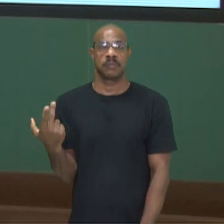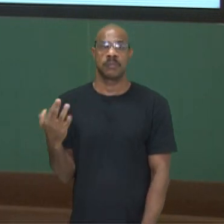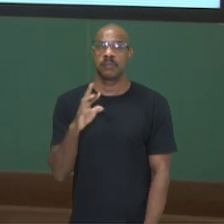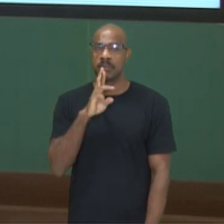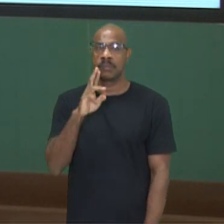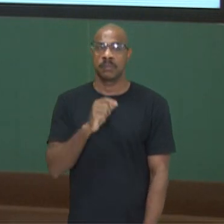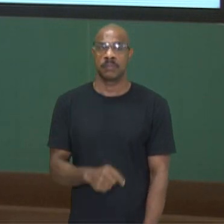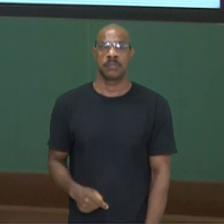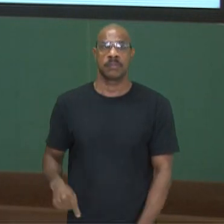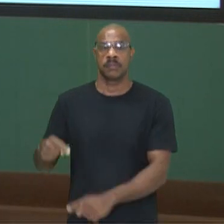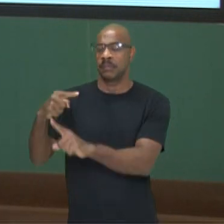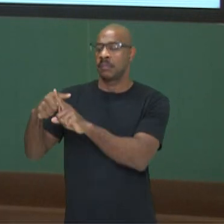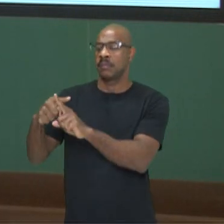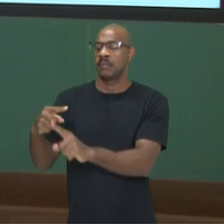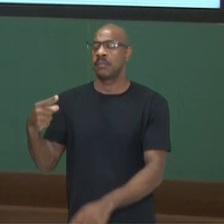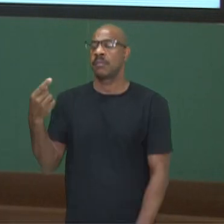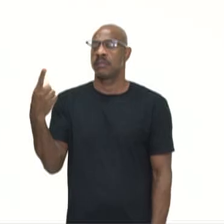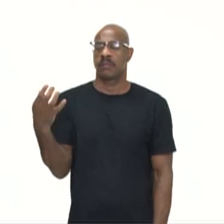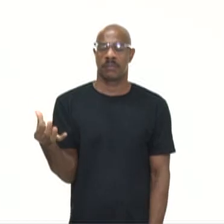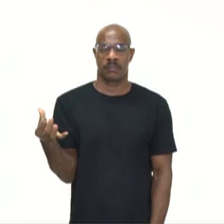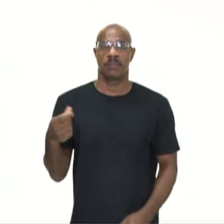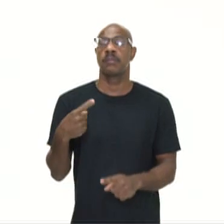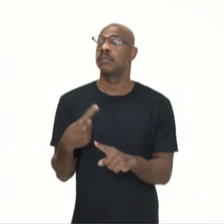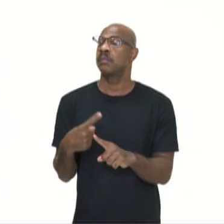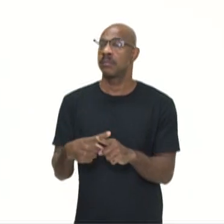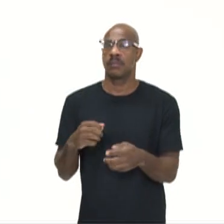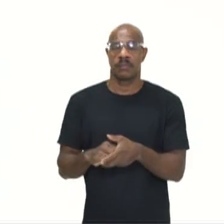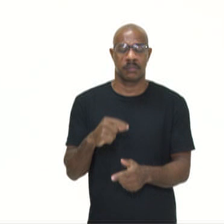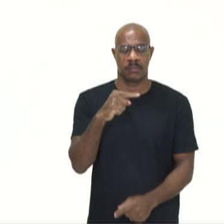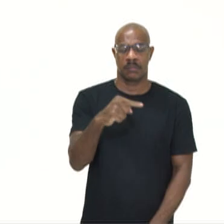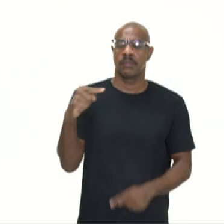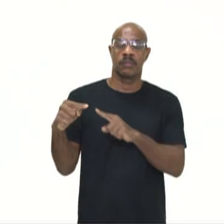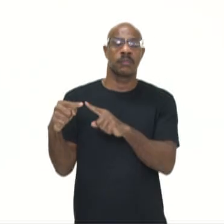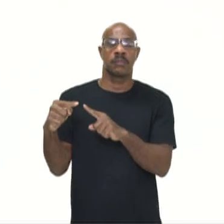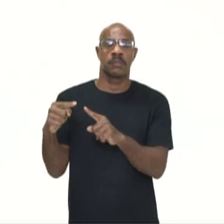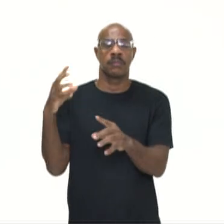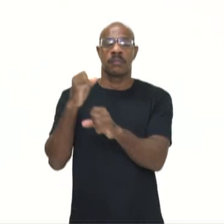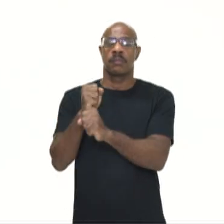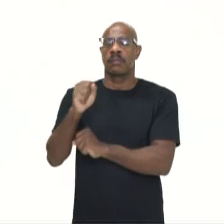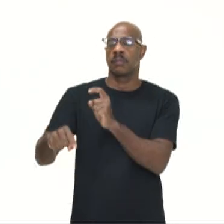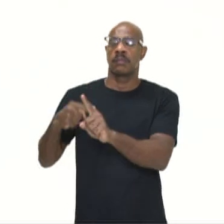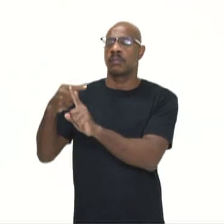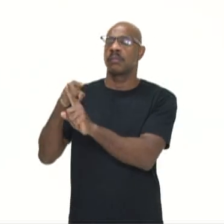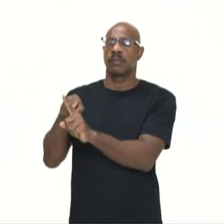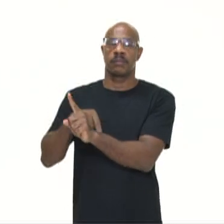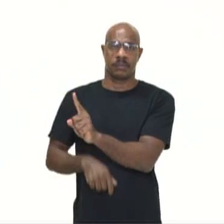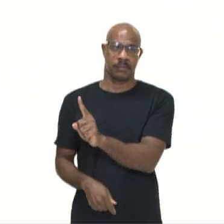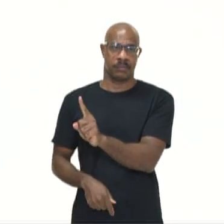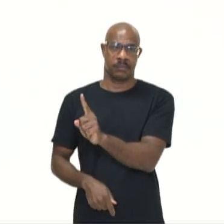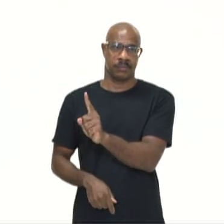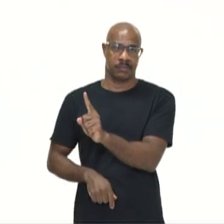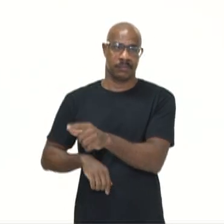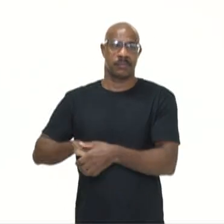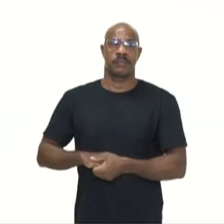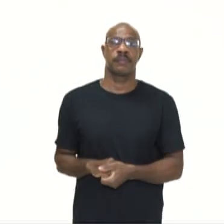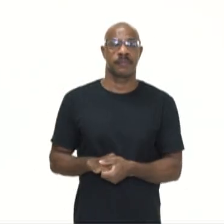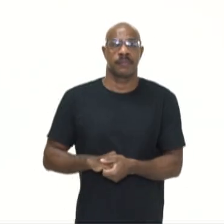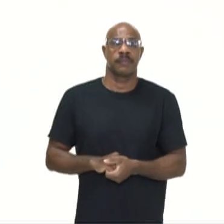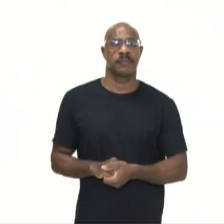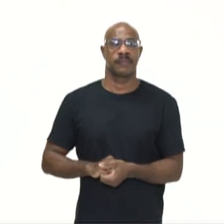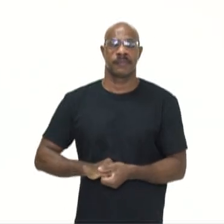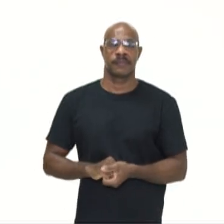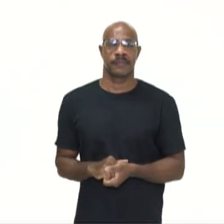resultado, mais 16. Porque menos com menos é mais, e 4 vezes 4,